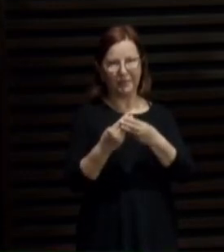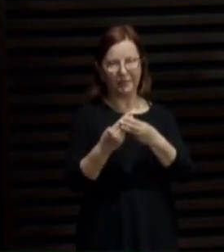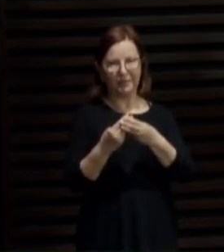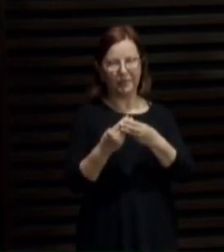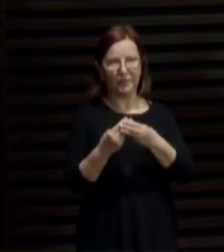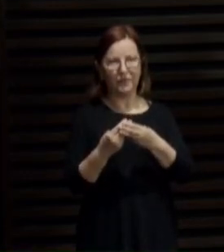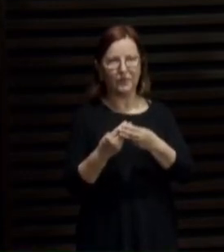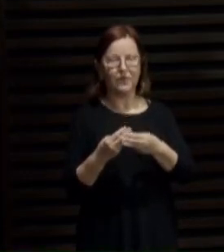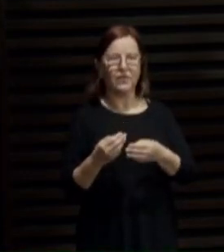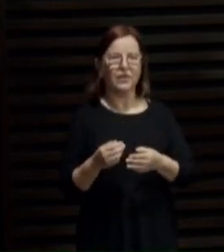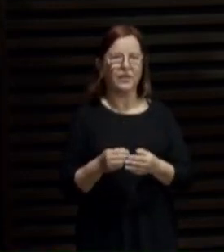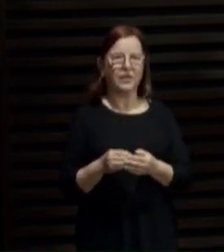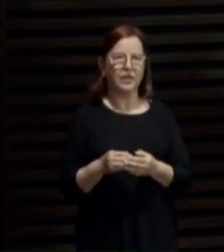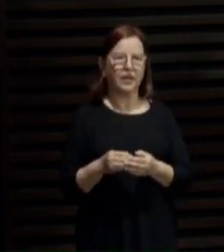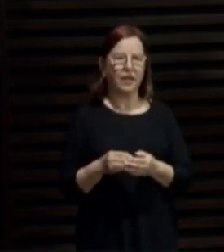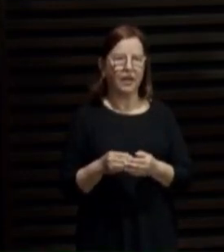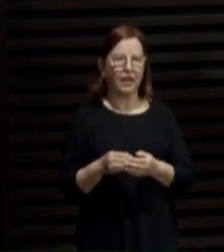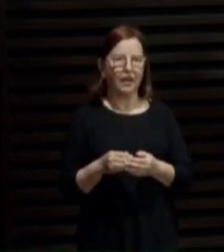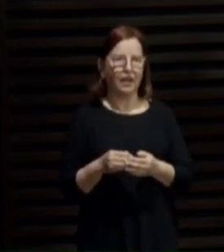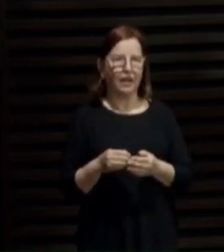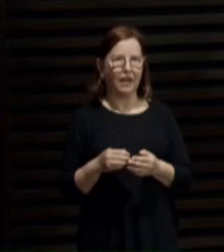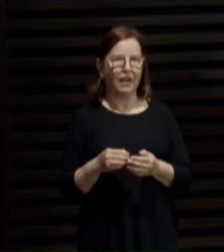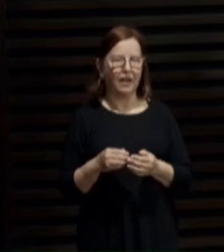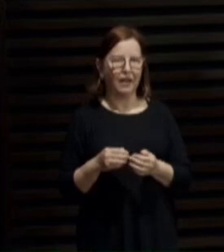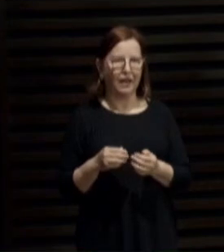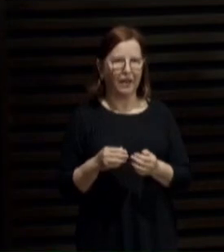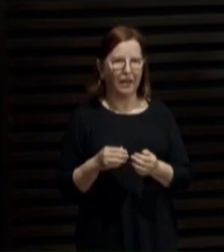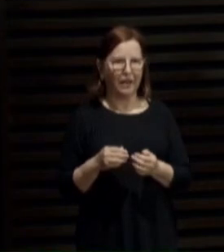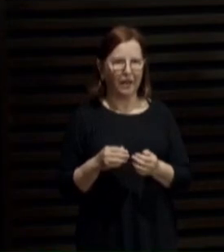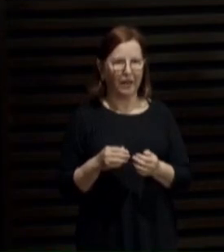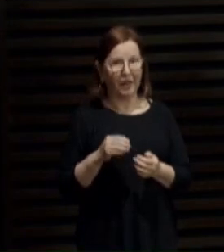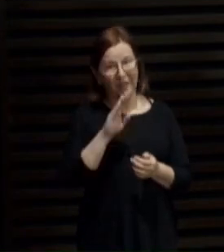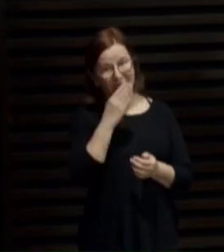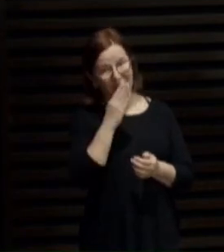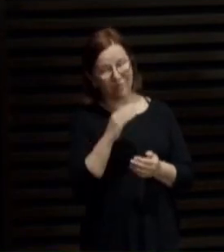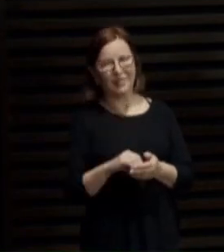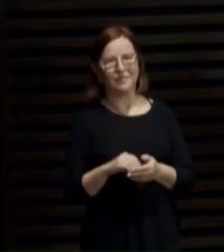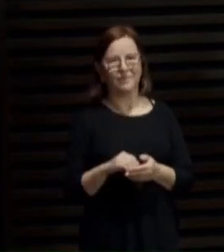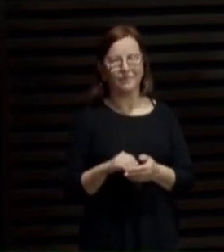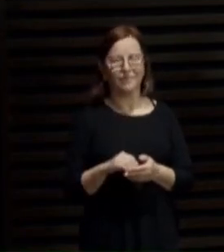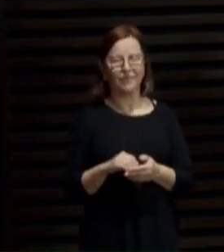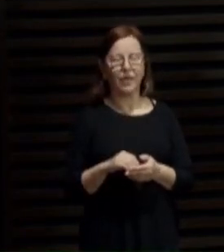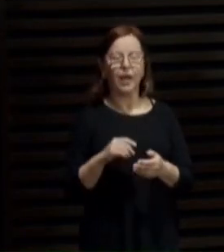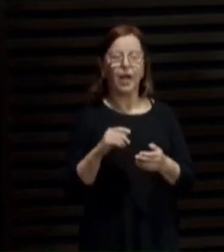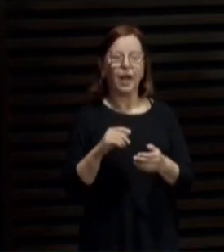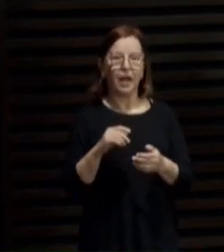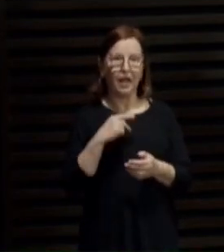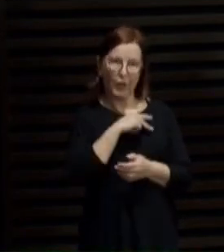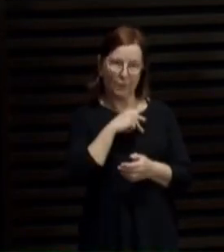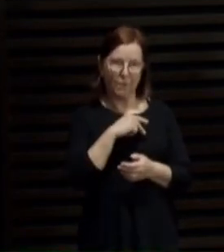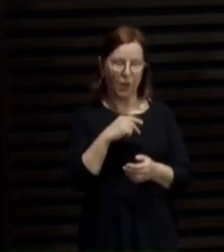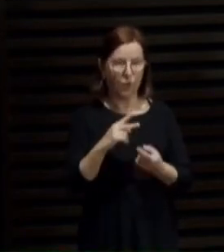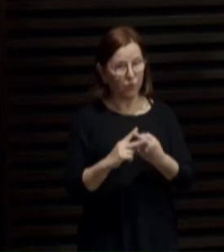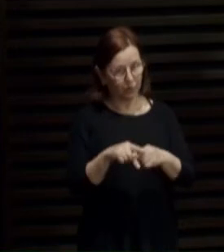tergiversou, e Paulo bateu em cima. Nós somos judeus, mas você está